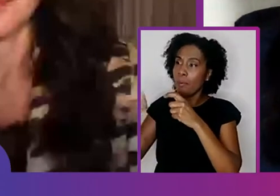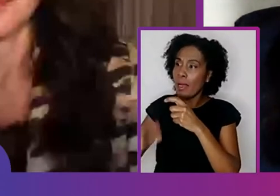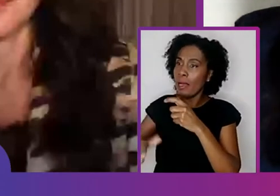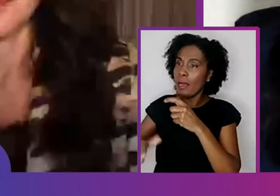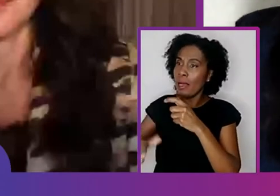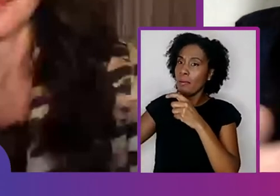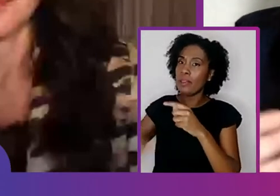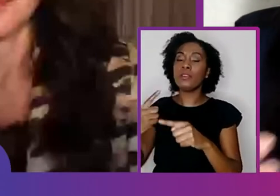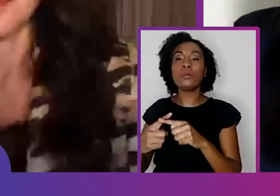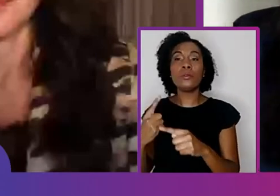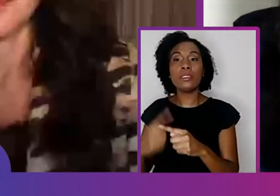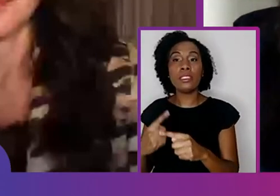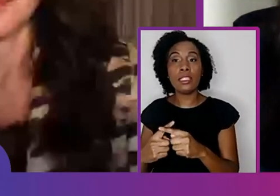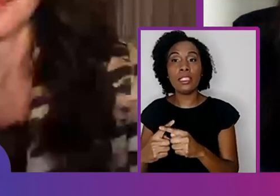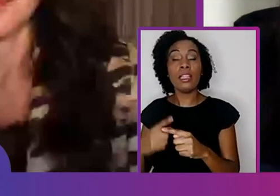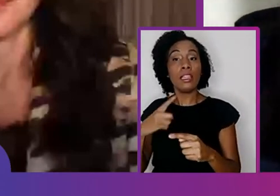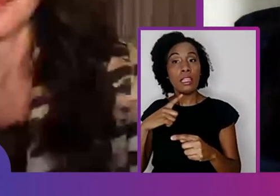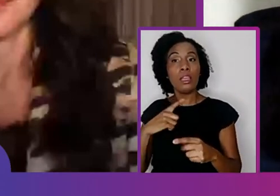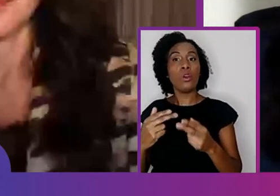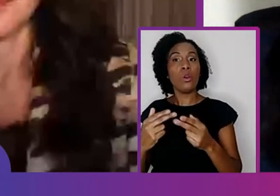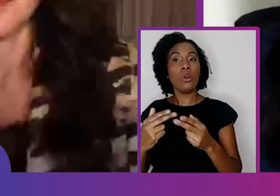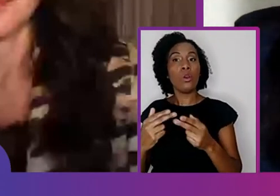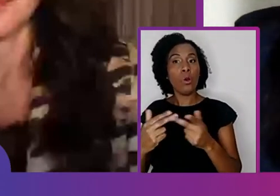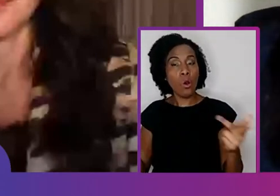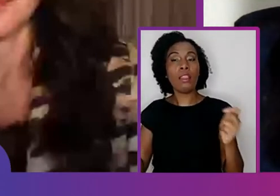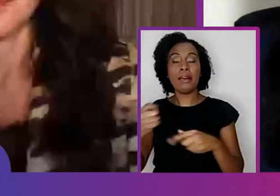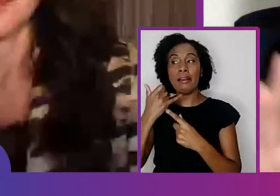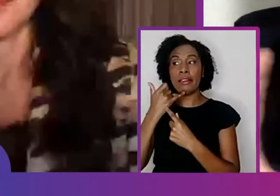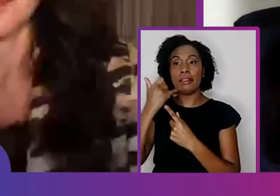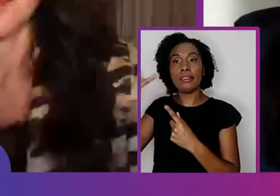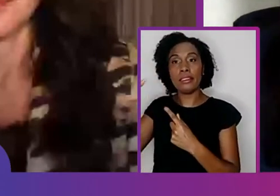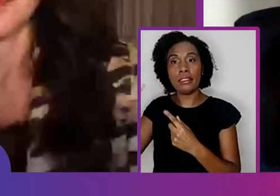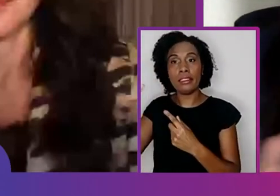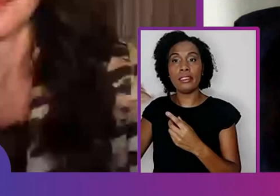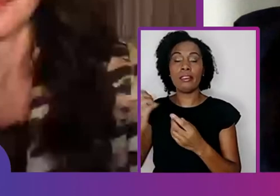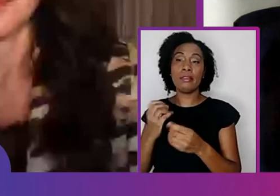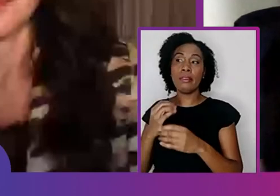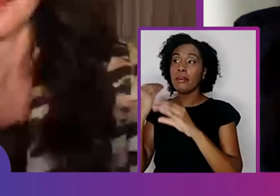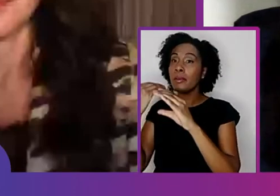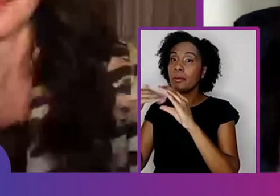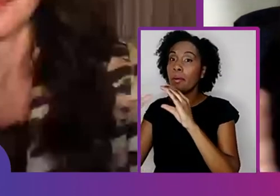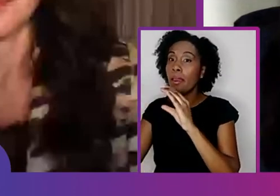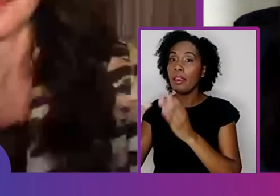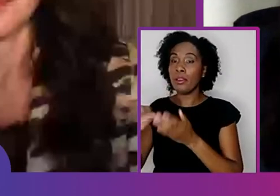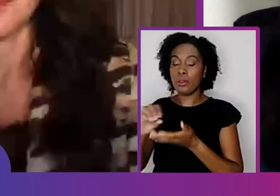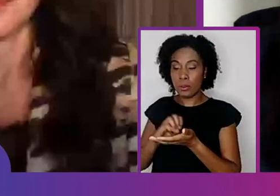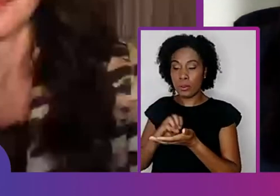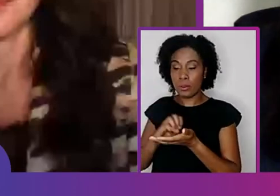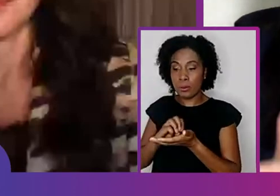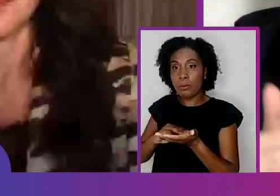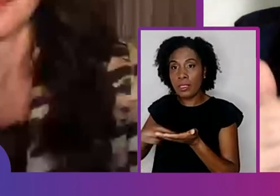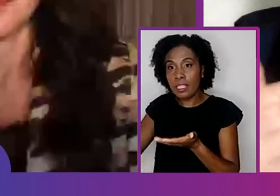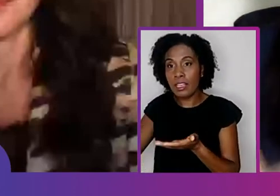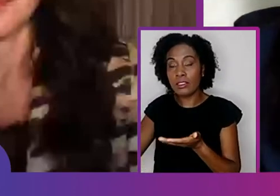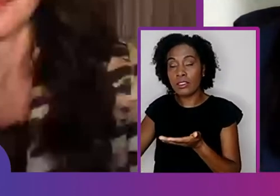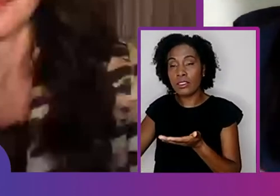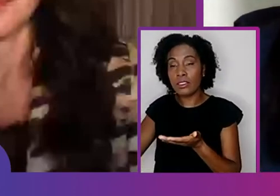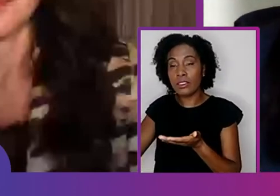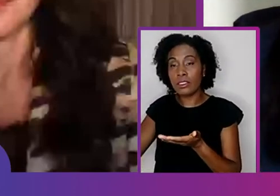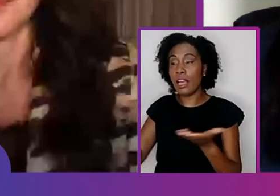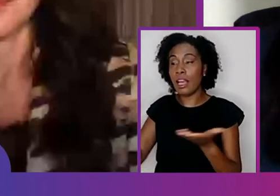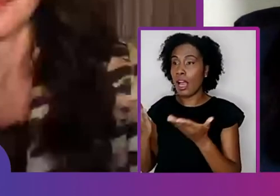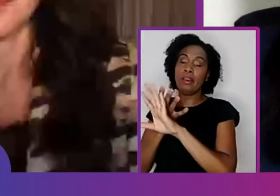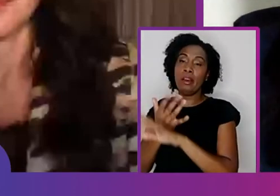estar resolvendo com um telefonema, com um e-mail, com uma mensagem, que estão virando reuniões à toa. O